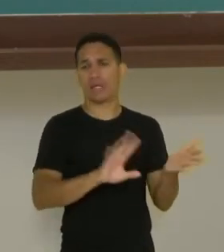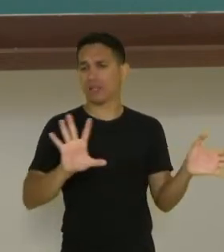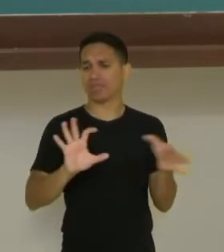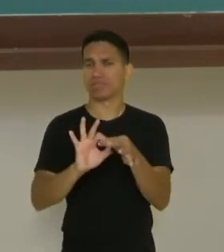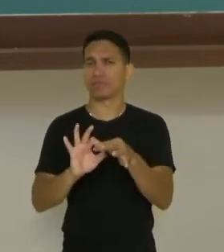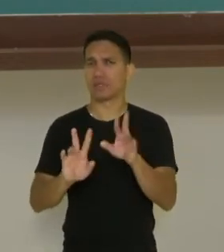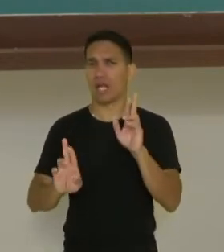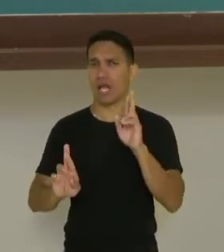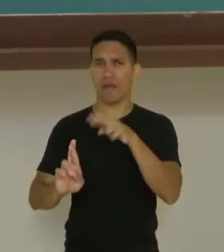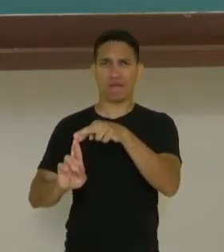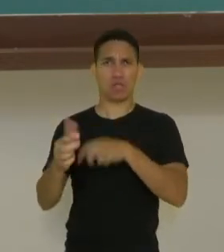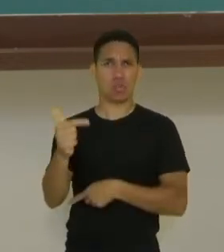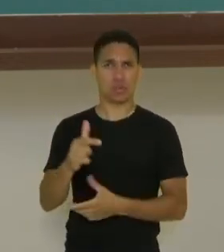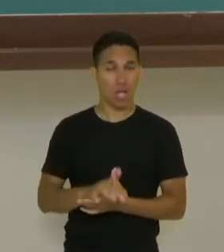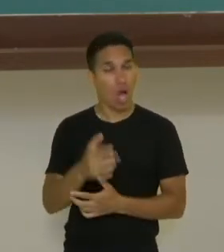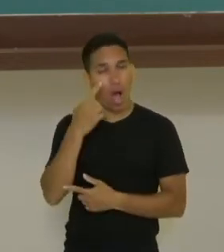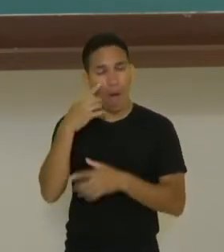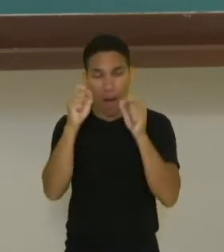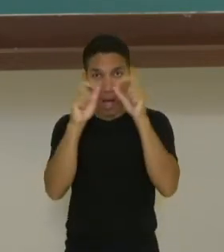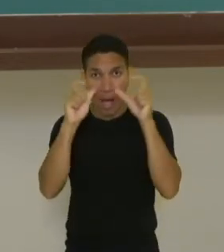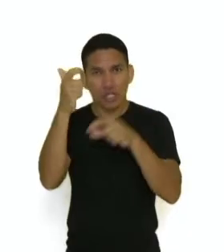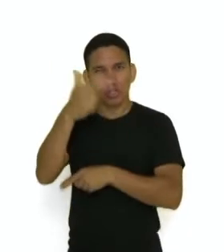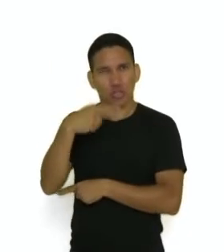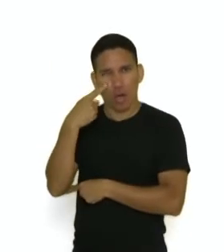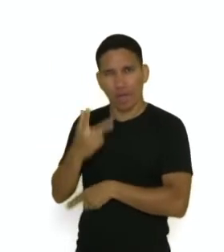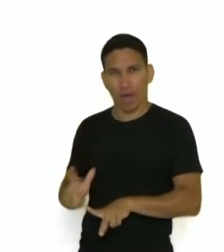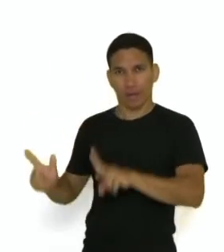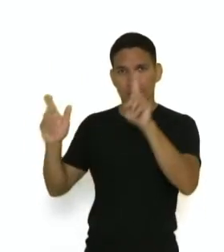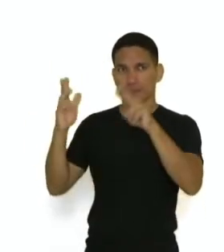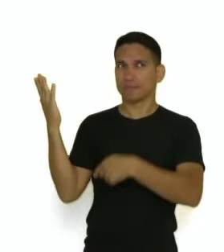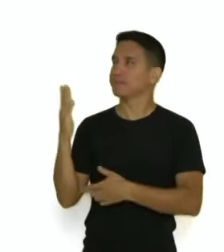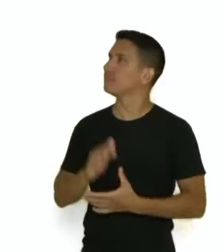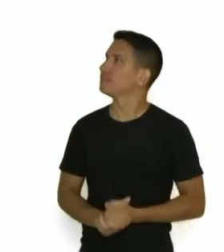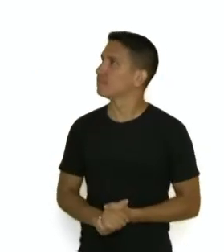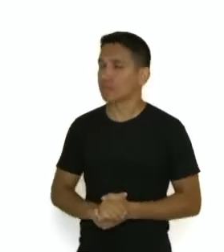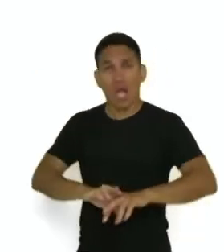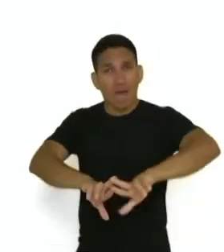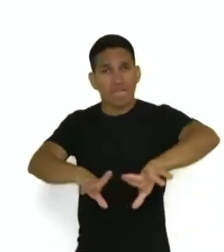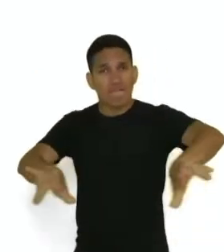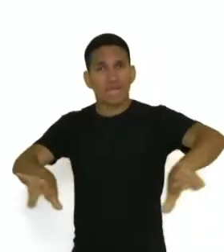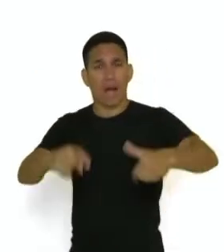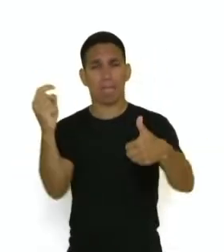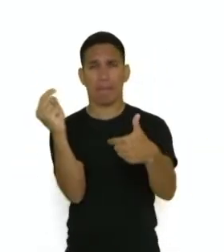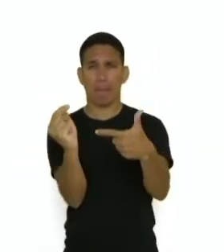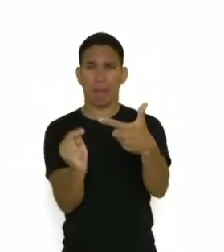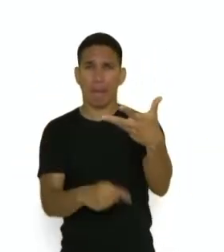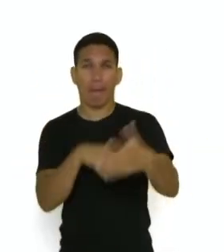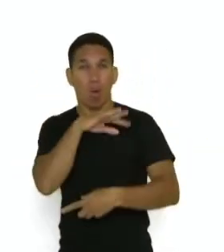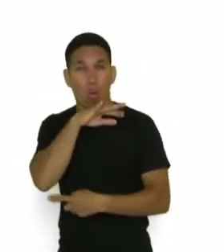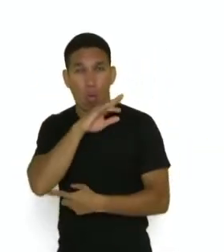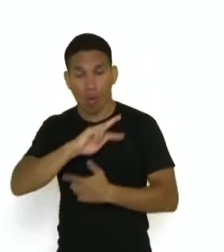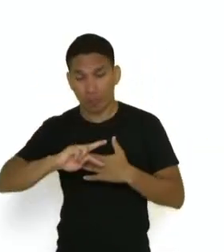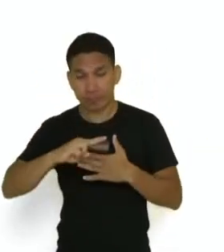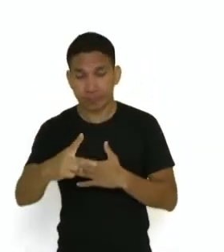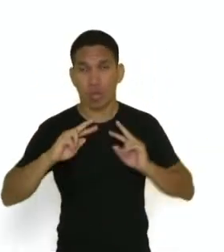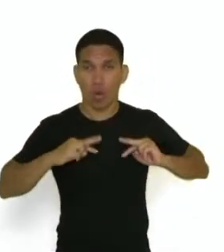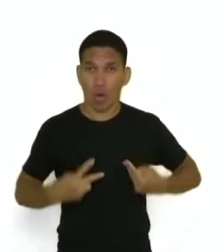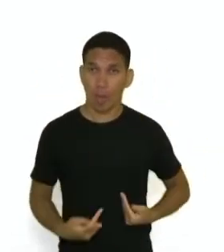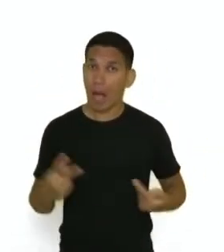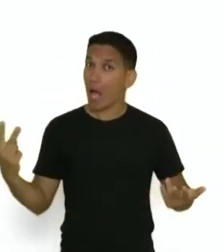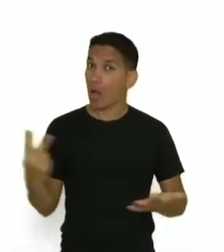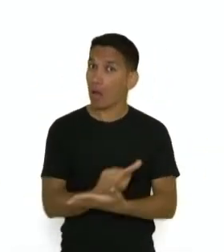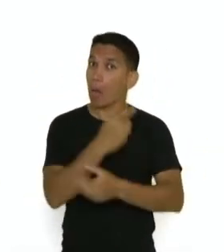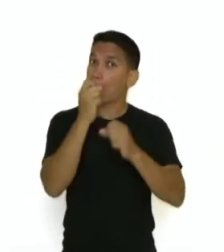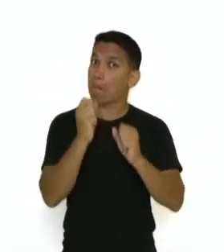Vamos prestar atenção só mais um pouquinho nesse trecho aqui? Muitos dos males que afligem a humanidade fazem entrever